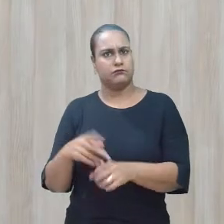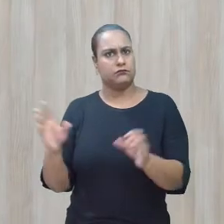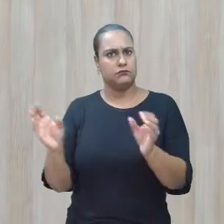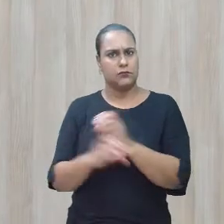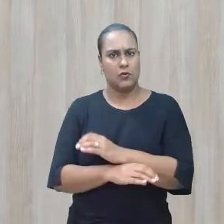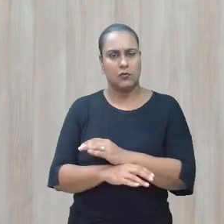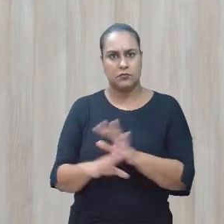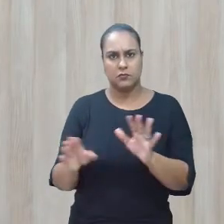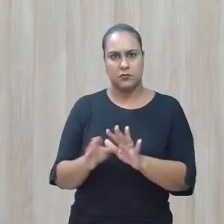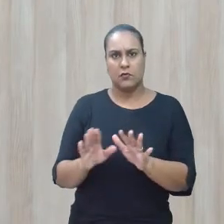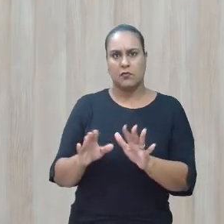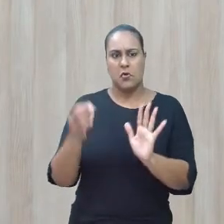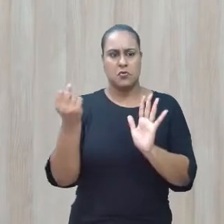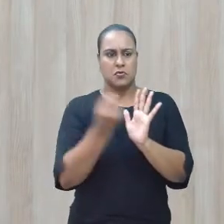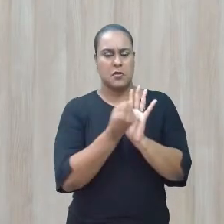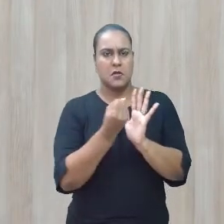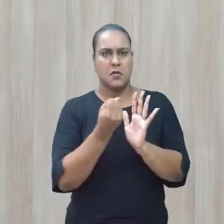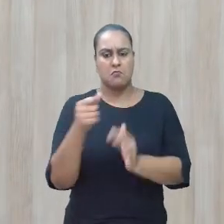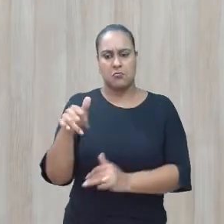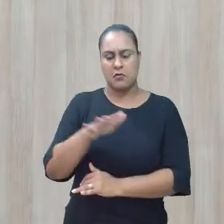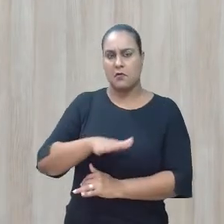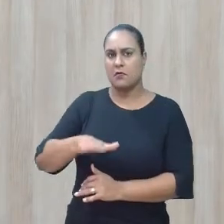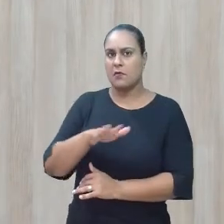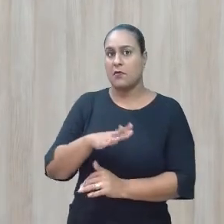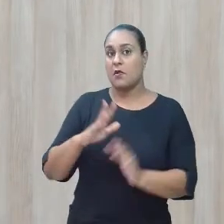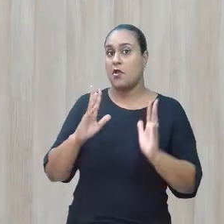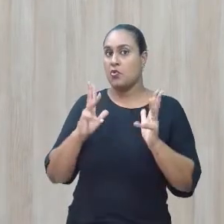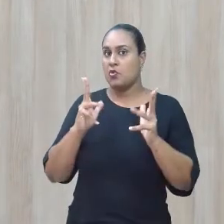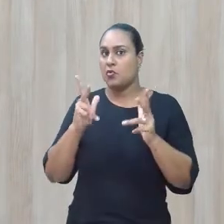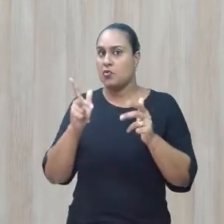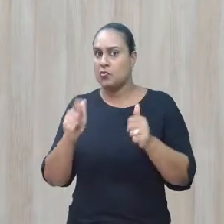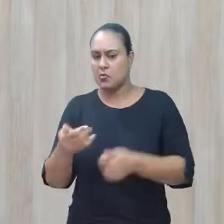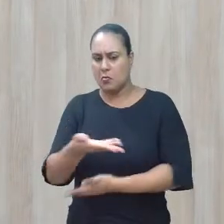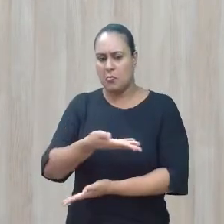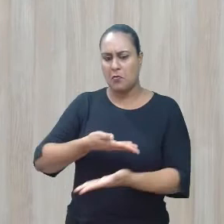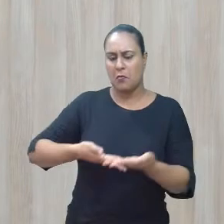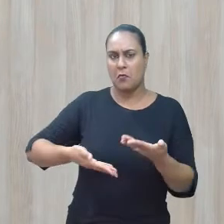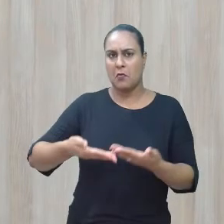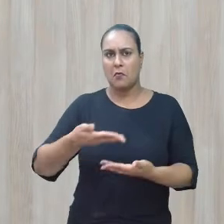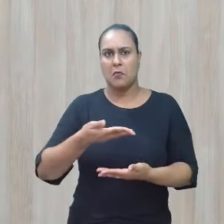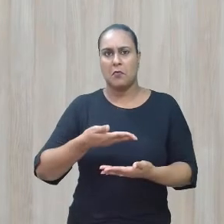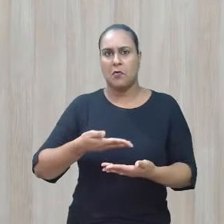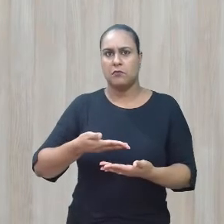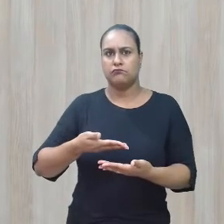símbolos, enfim, com a concepção, com todo mundo se entendendo enquanto brasileiro. Então a gente